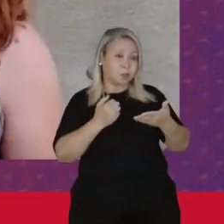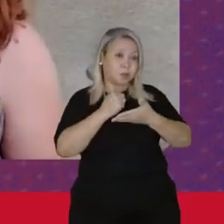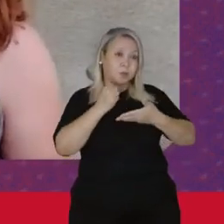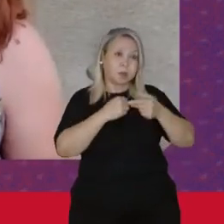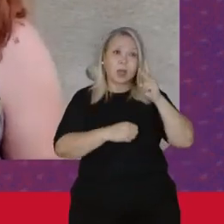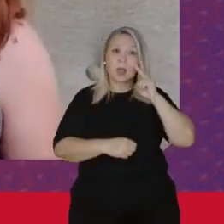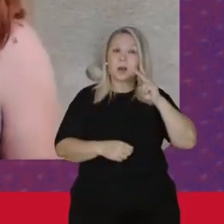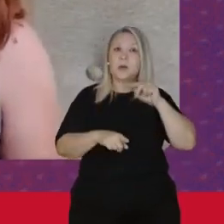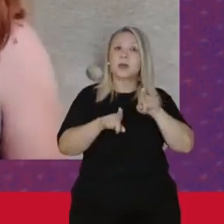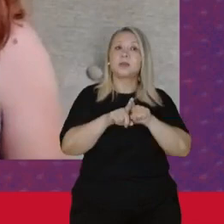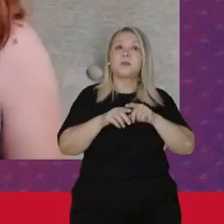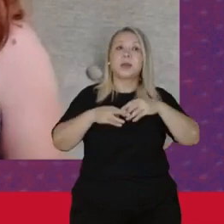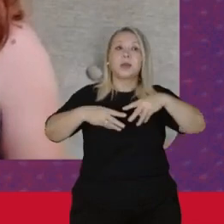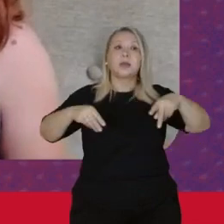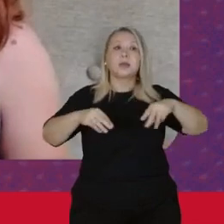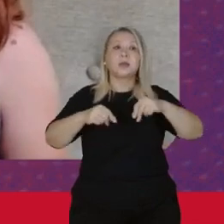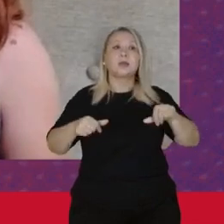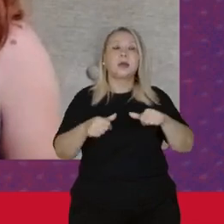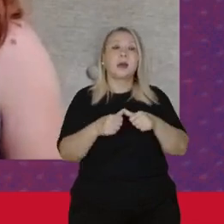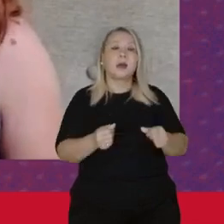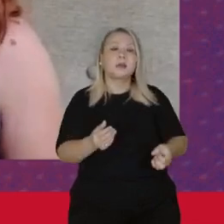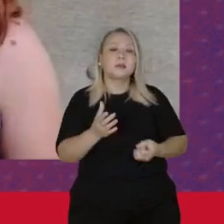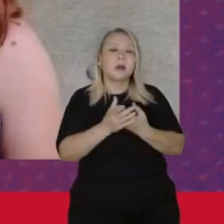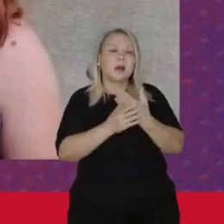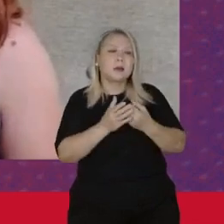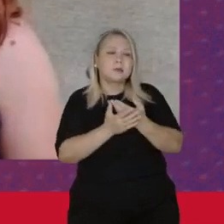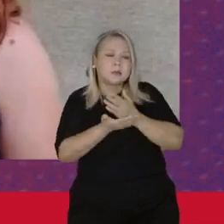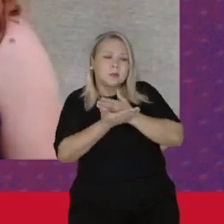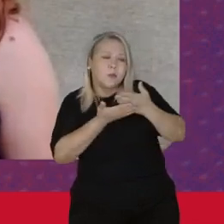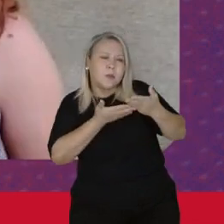Lembrar também que a terra está na fonte, né, então, dessas